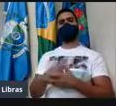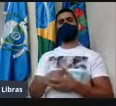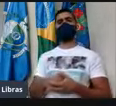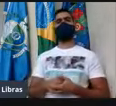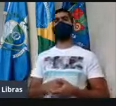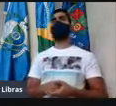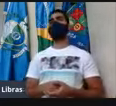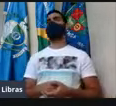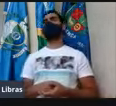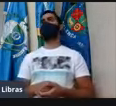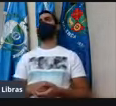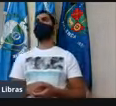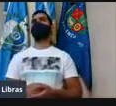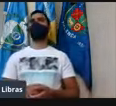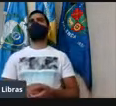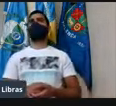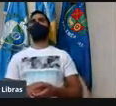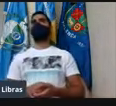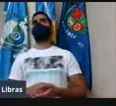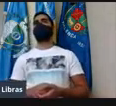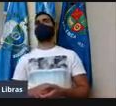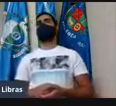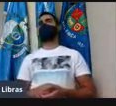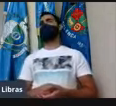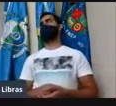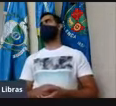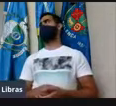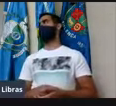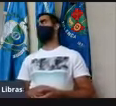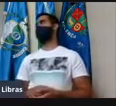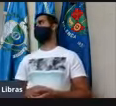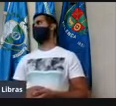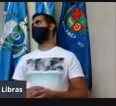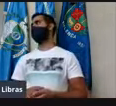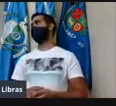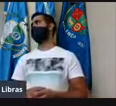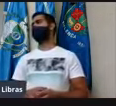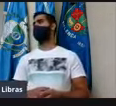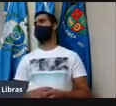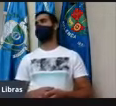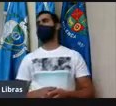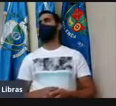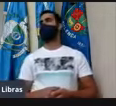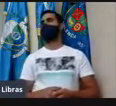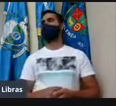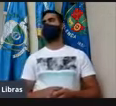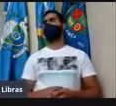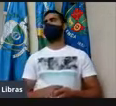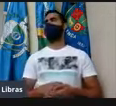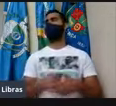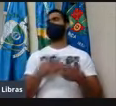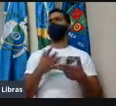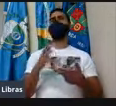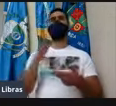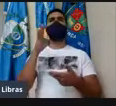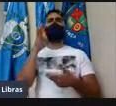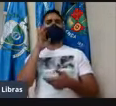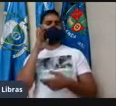teoria, ele é, vamos dizer assim, ele é muito bacana e importante,